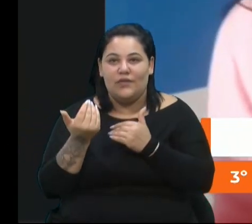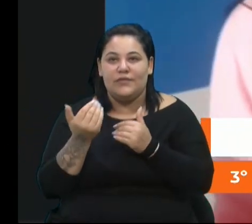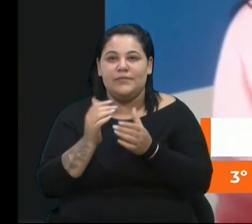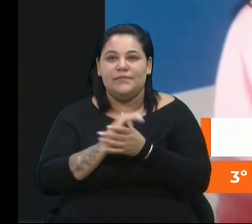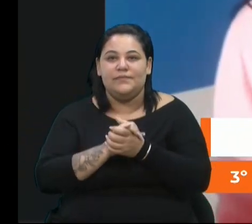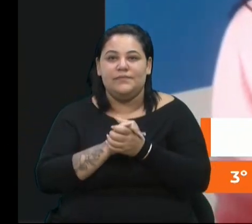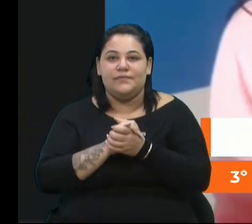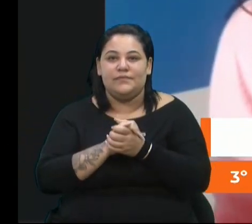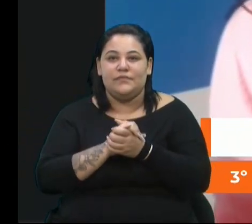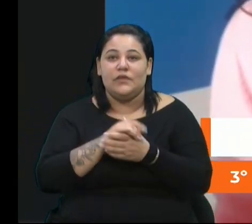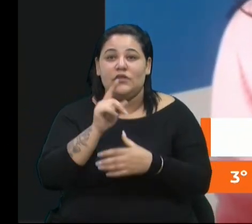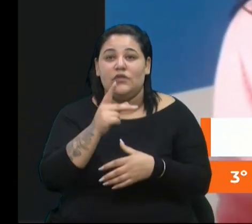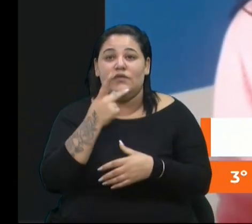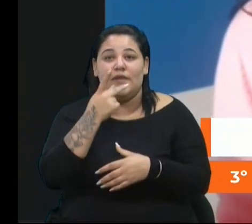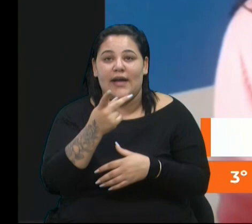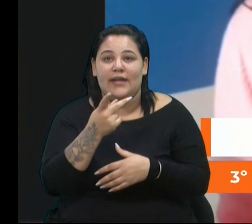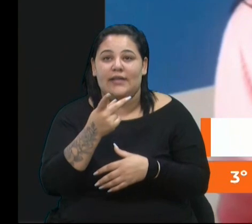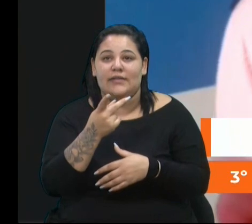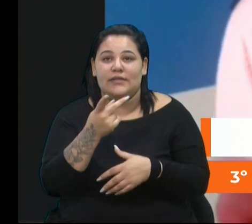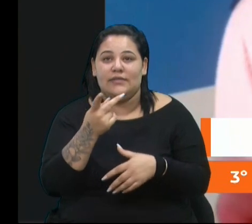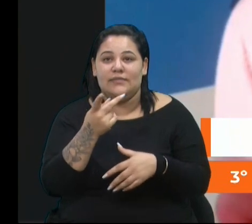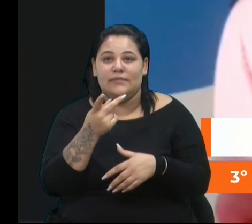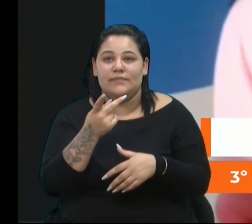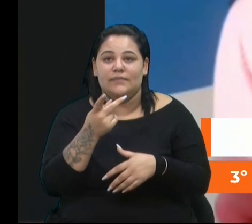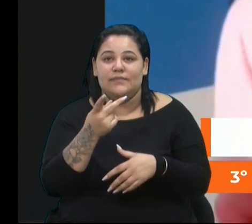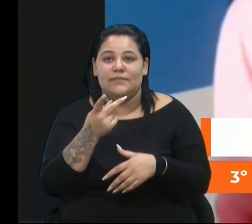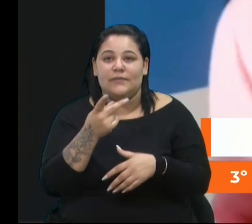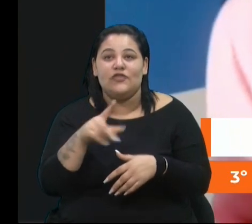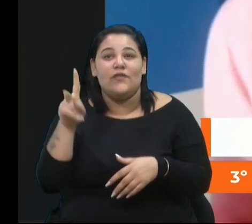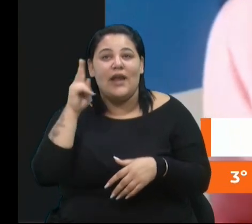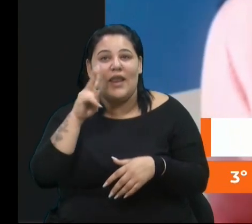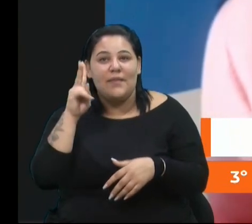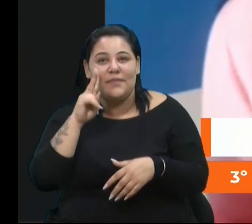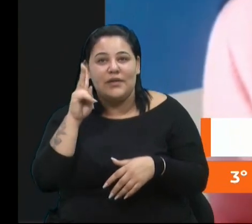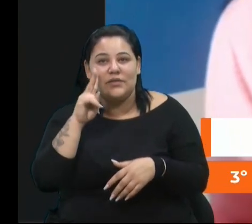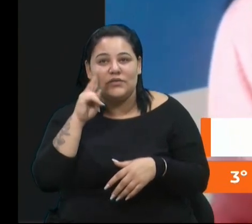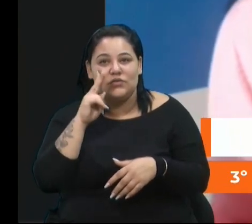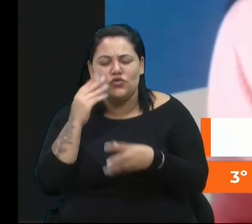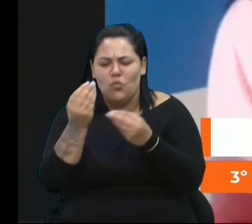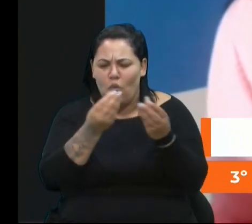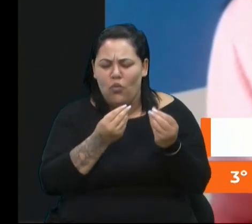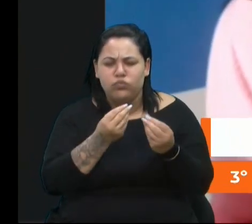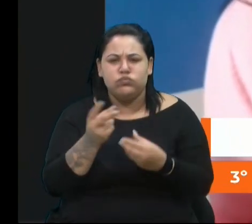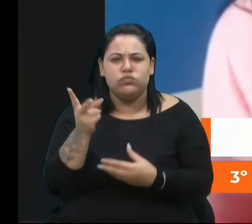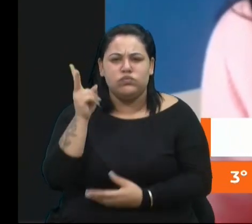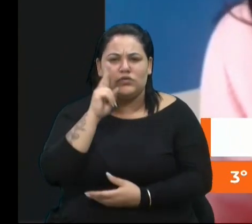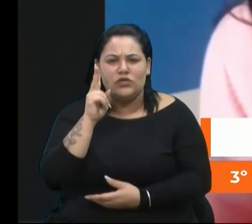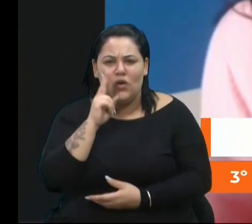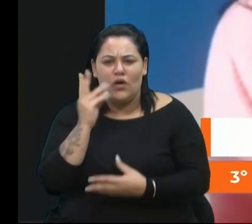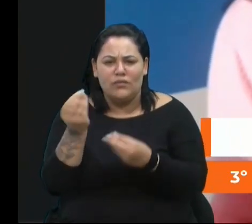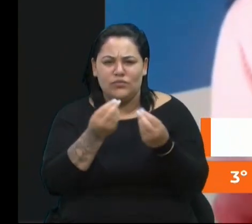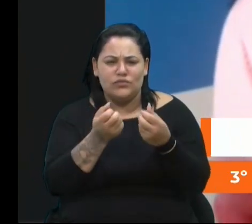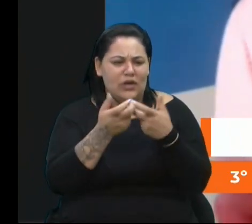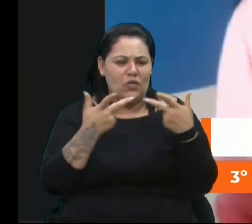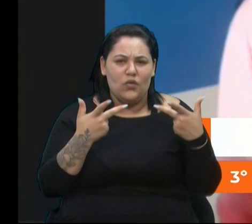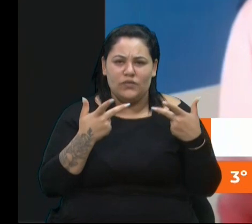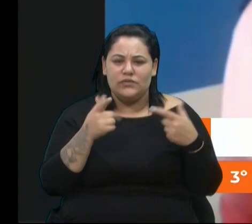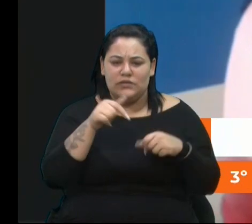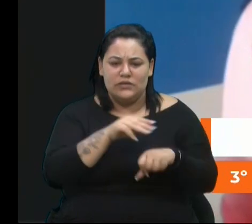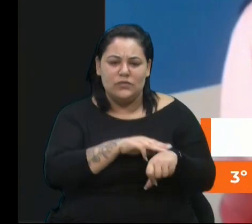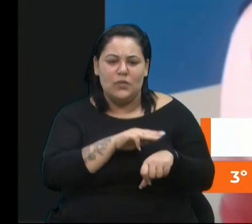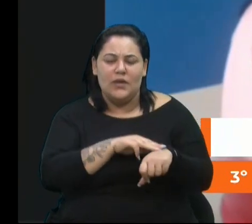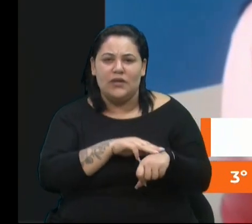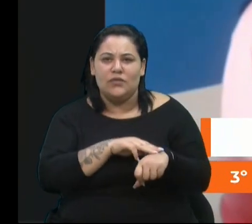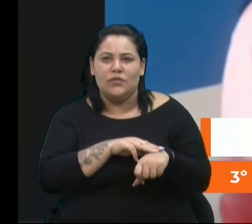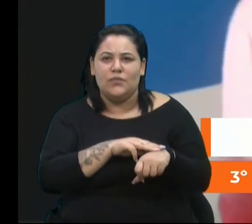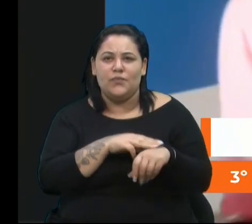que tu falas aí, a gente vai relembrando de muitas histórias e de muitas questões desse momento, né?